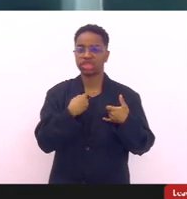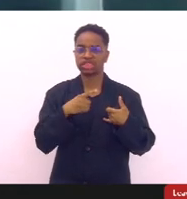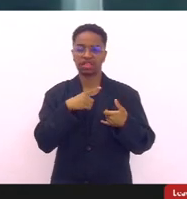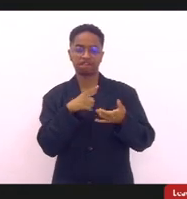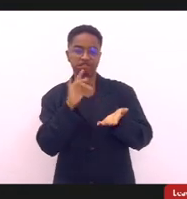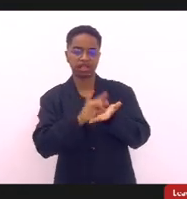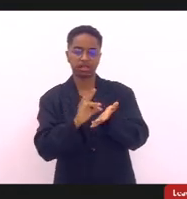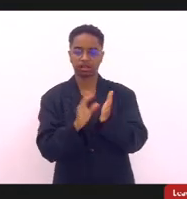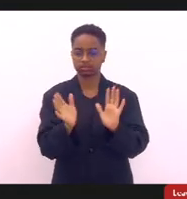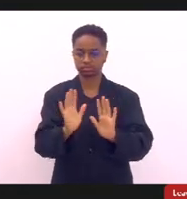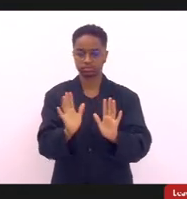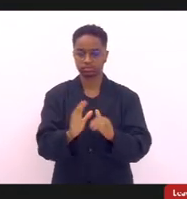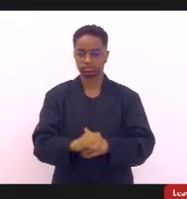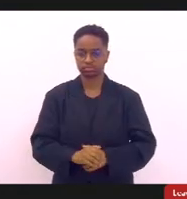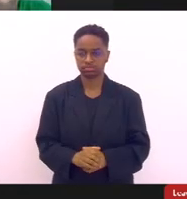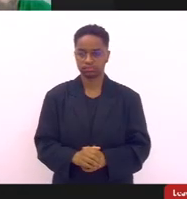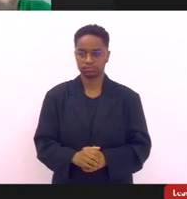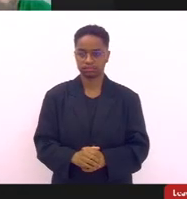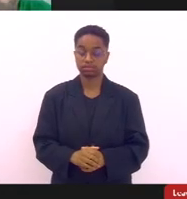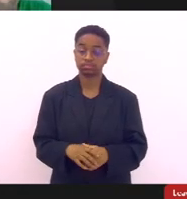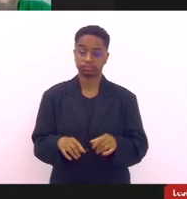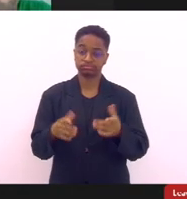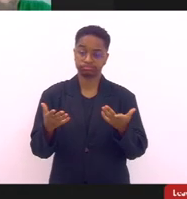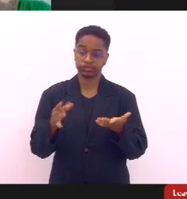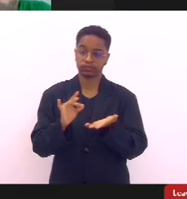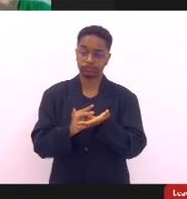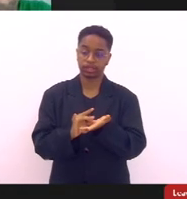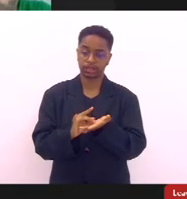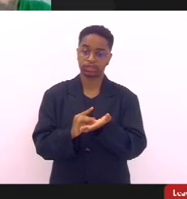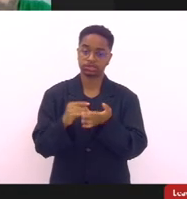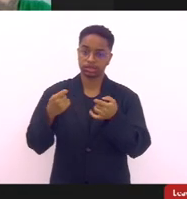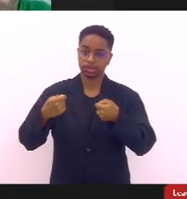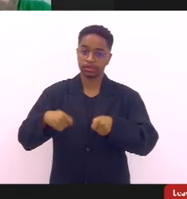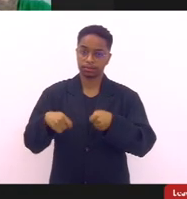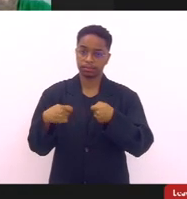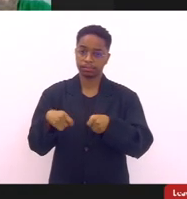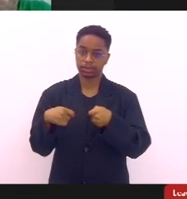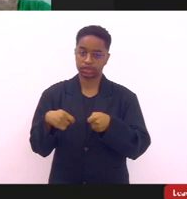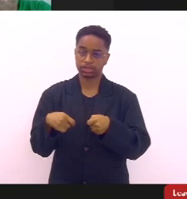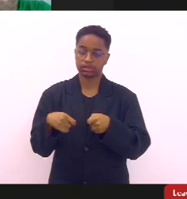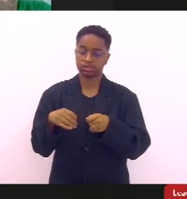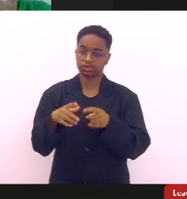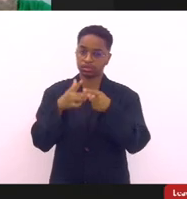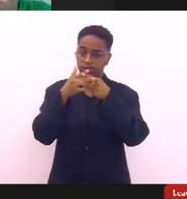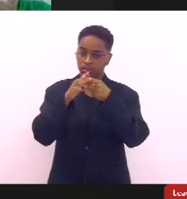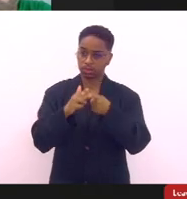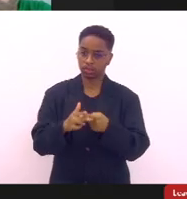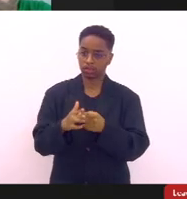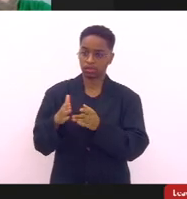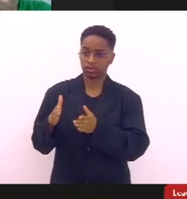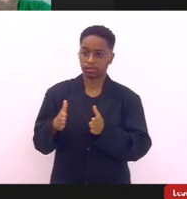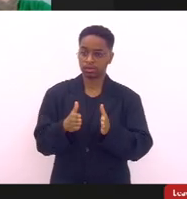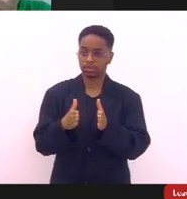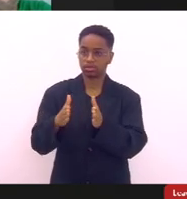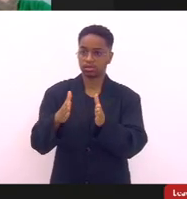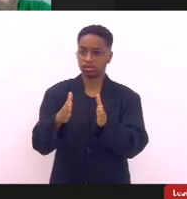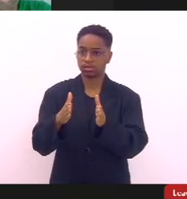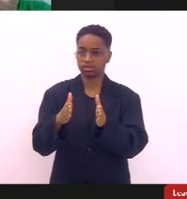E há realmente a necessidade de um ajuste de rota.